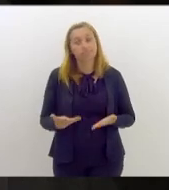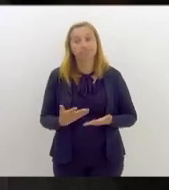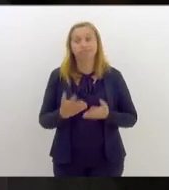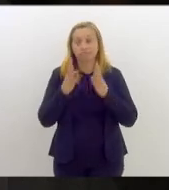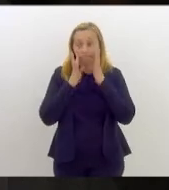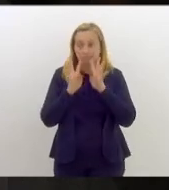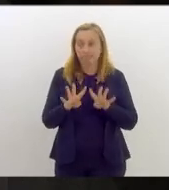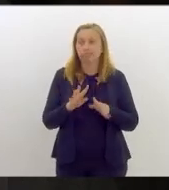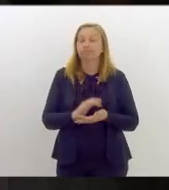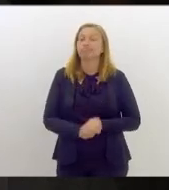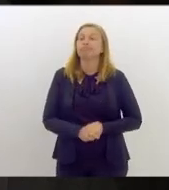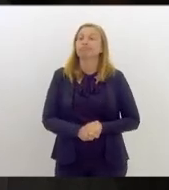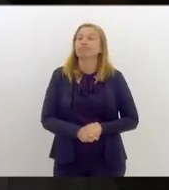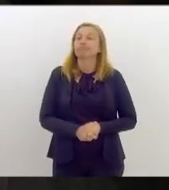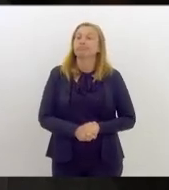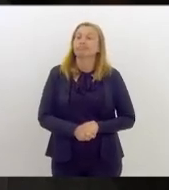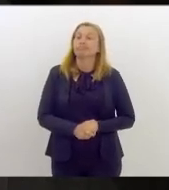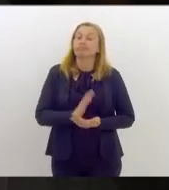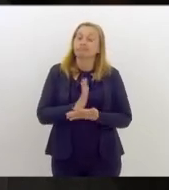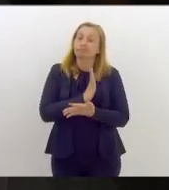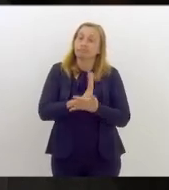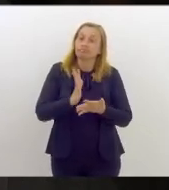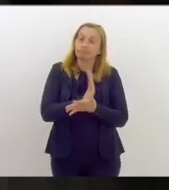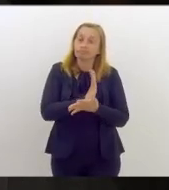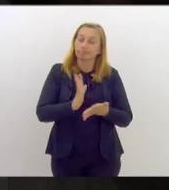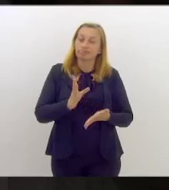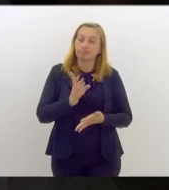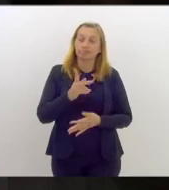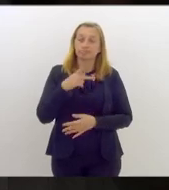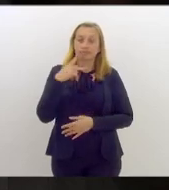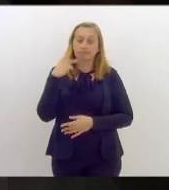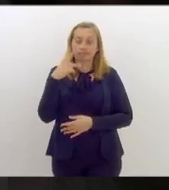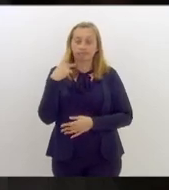chamar a atenção que, muitas vezes, o parlamento